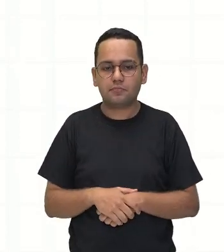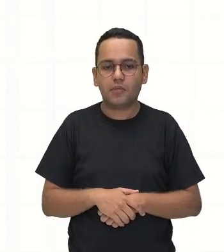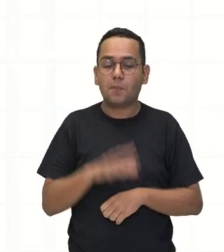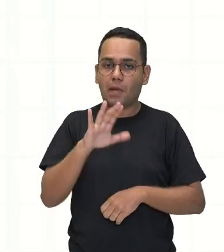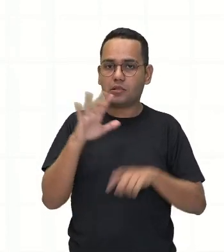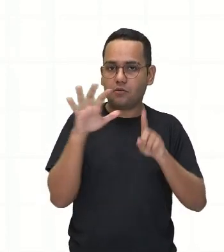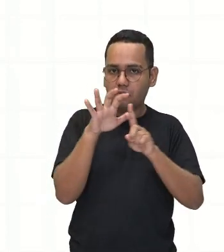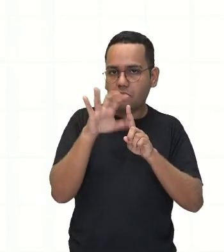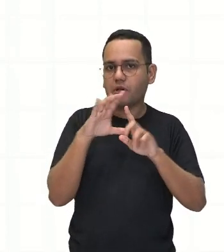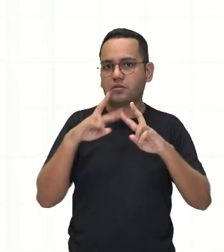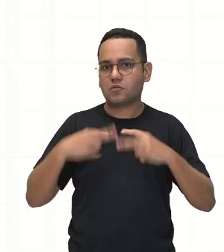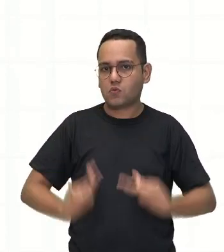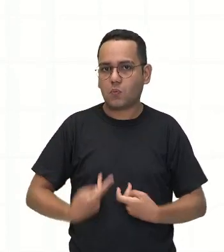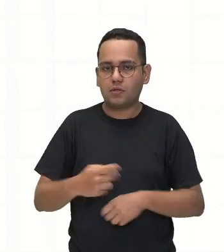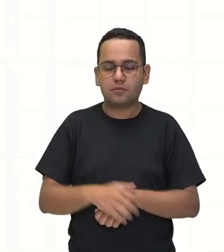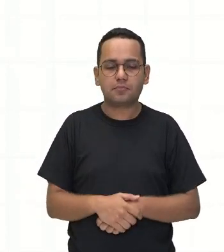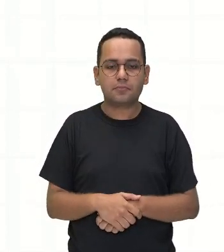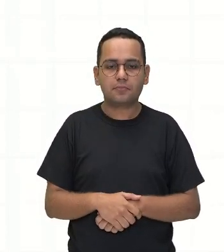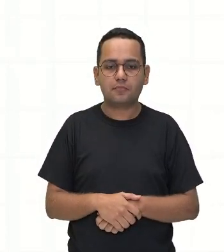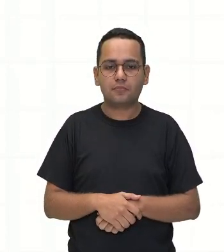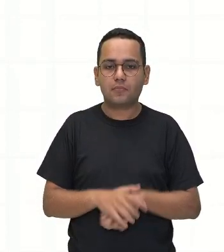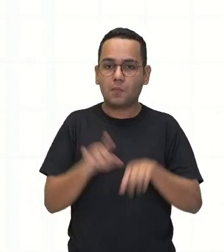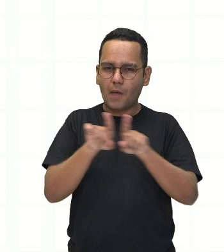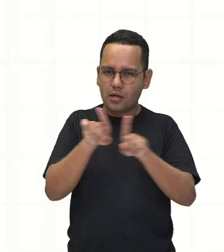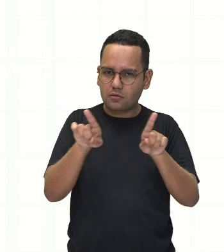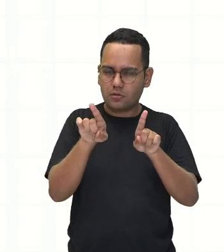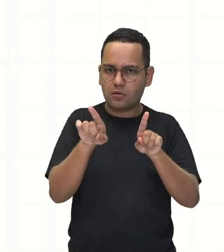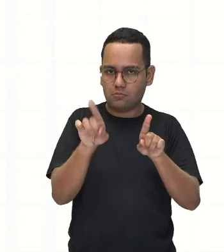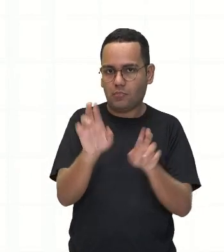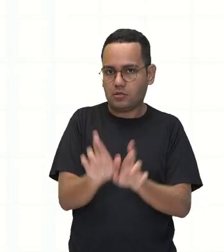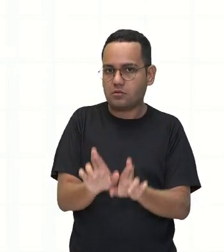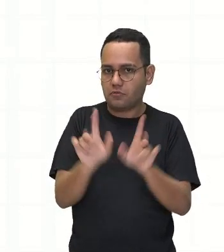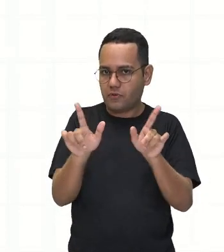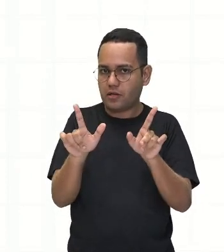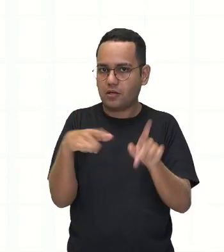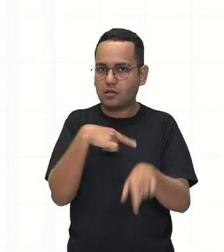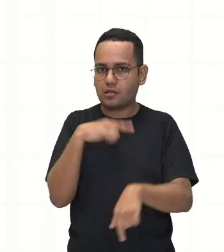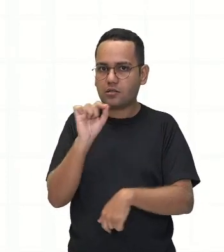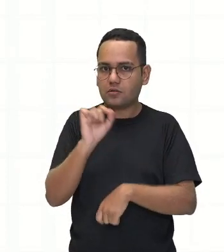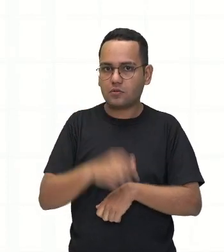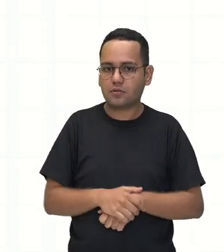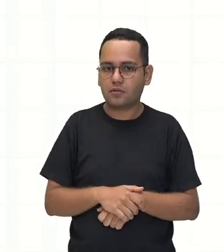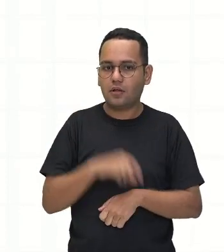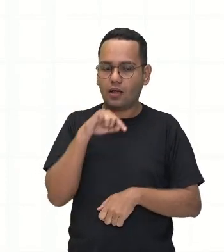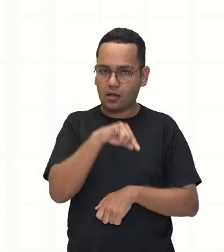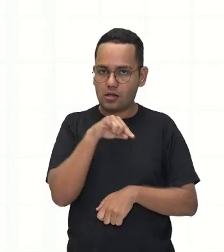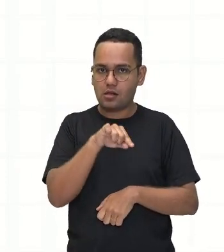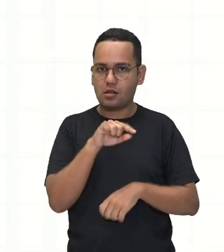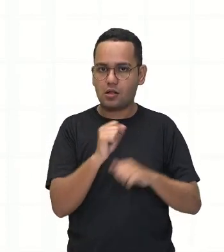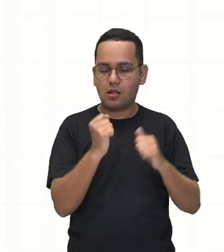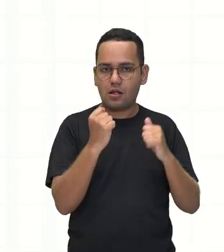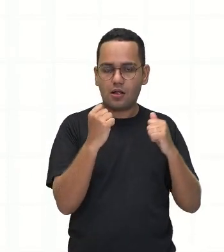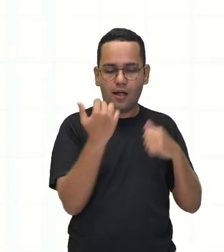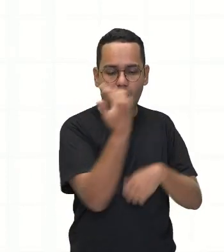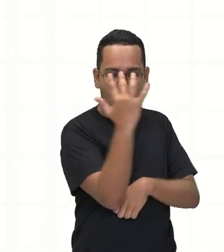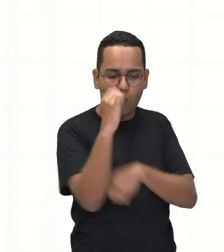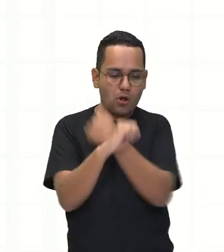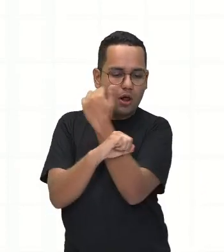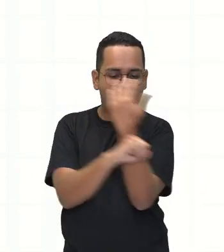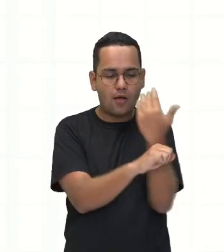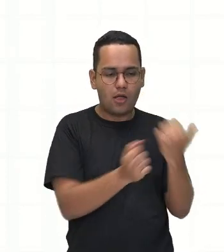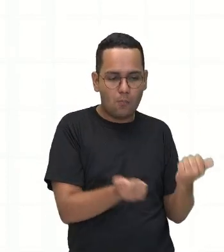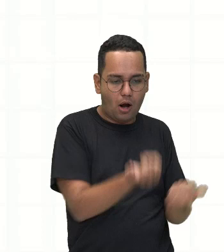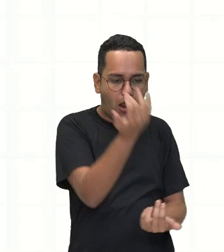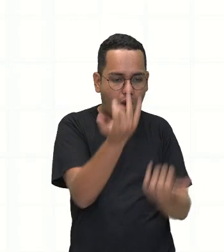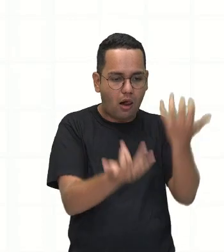para vocês, de queimadas que são causadas pelo homem. Não são queimadas naturais,